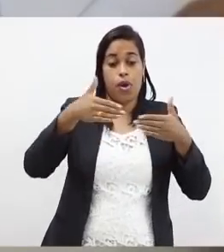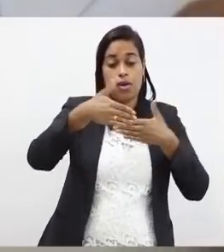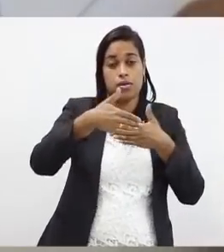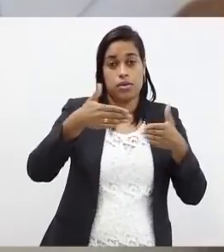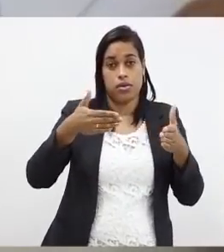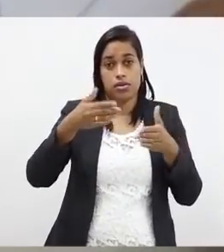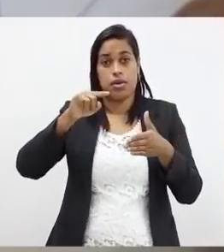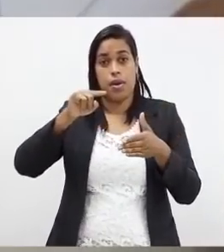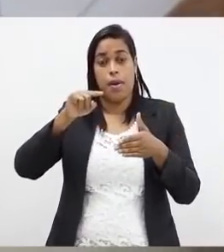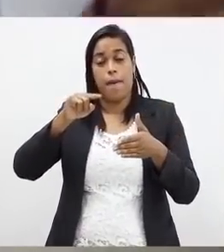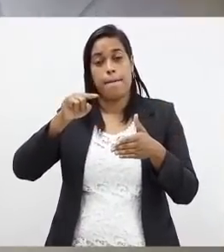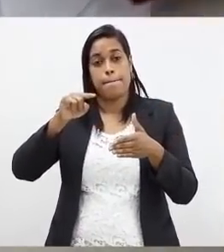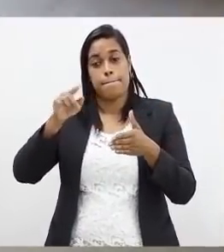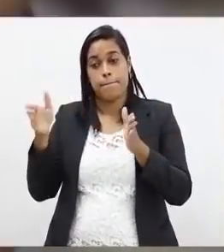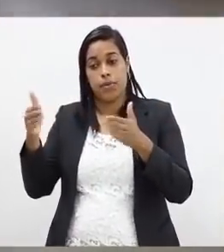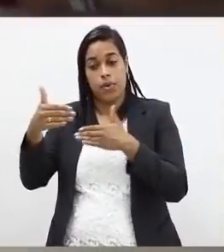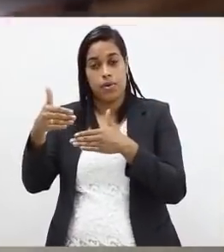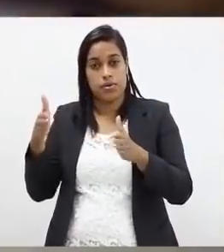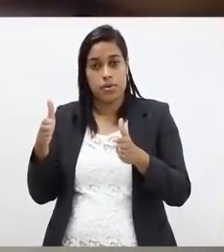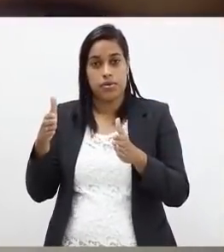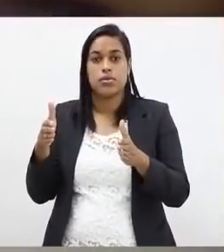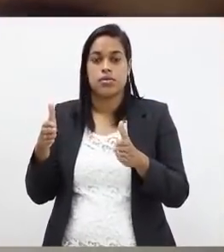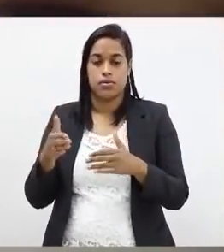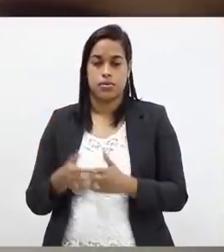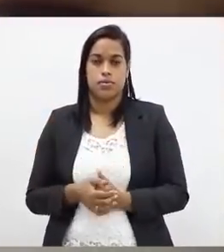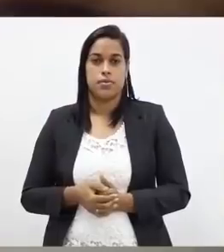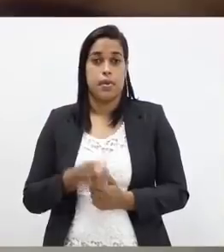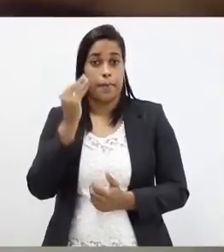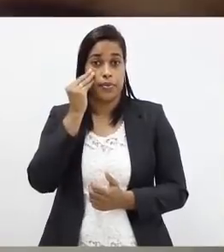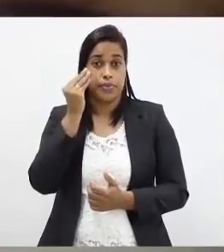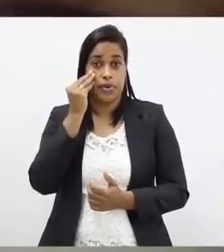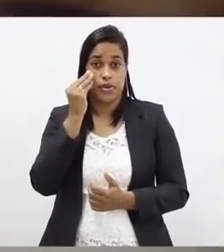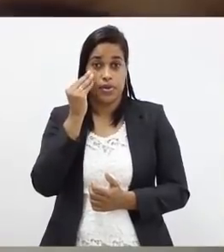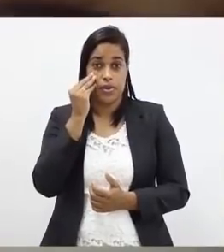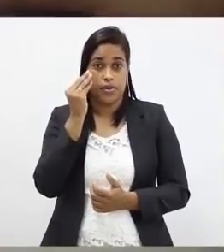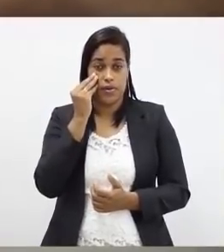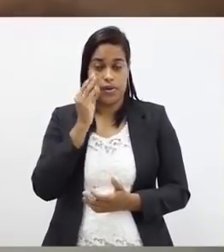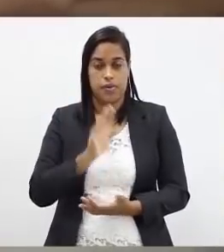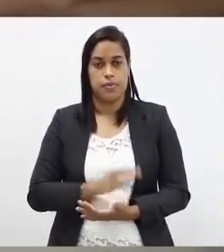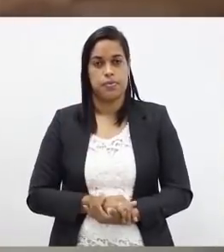meio quadrante, por conta da posição da perspectiva.